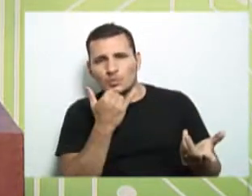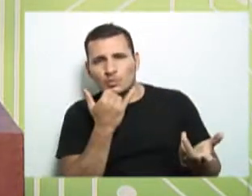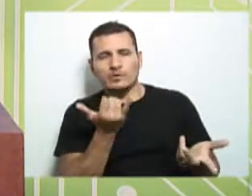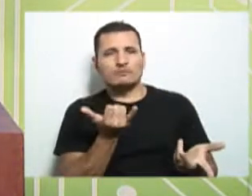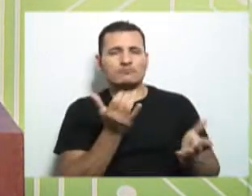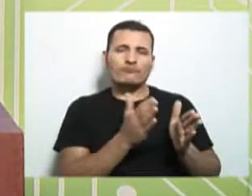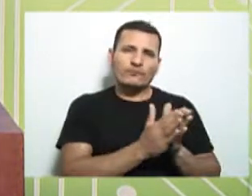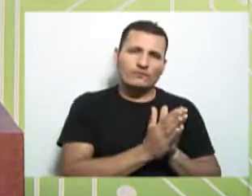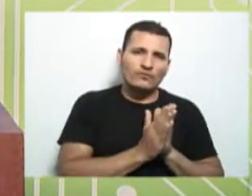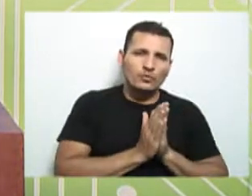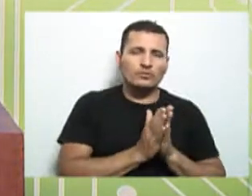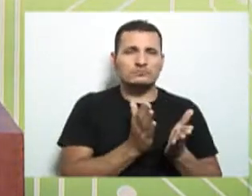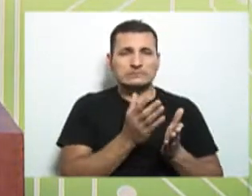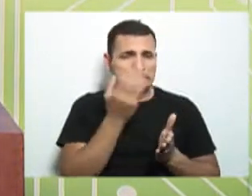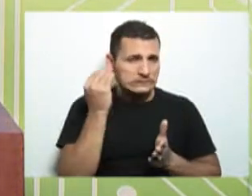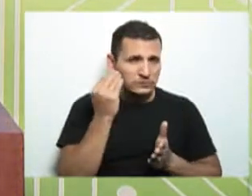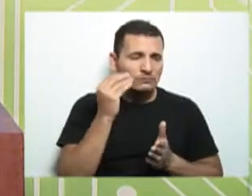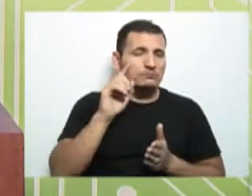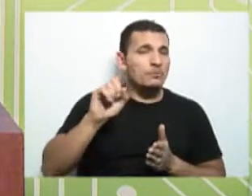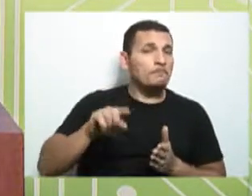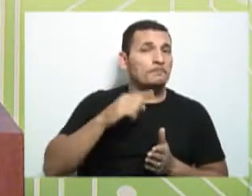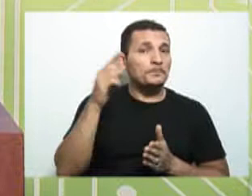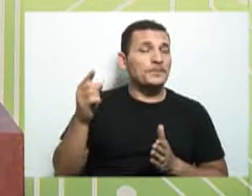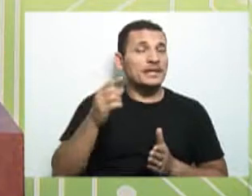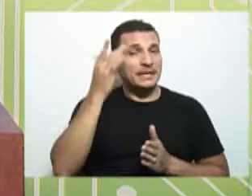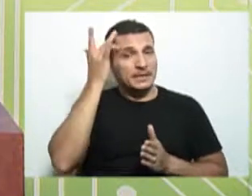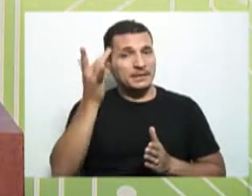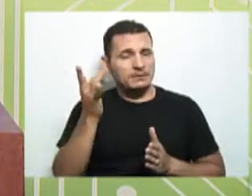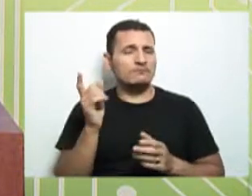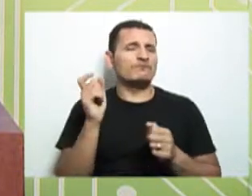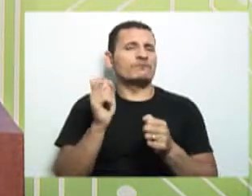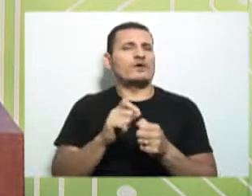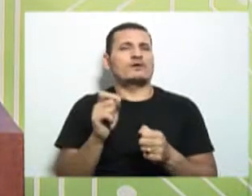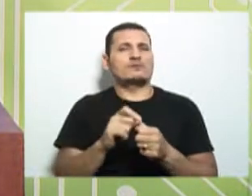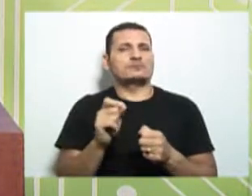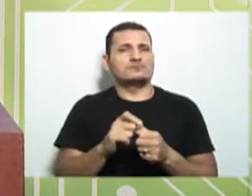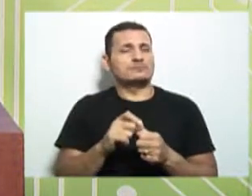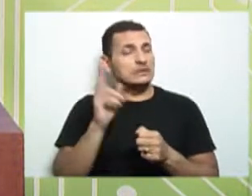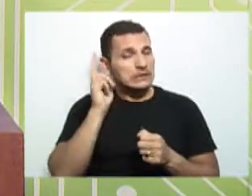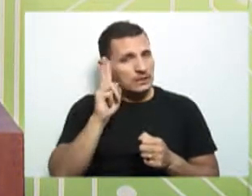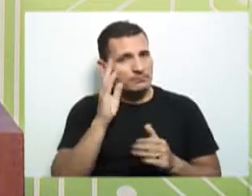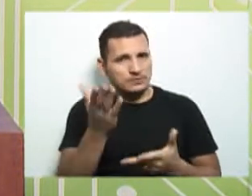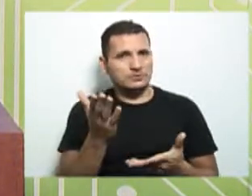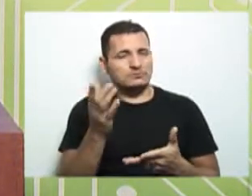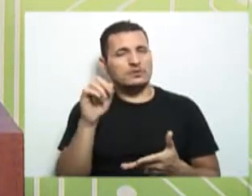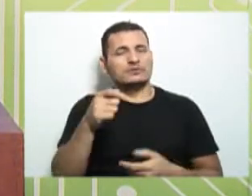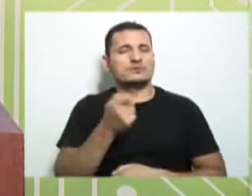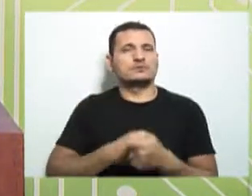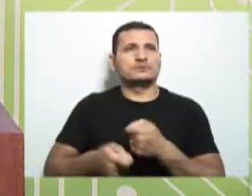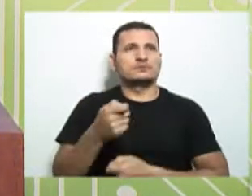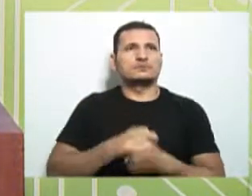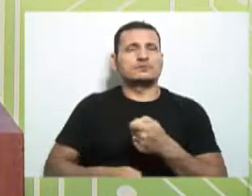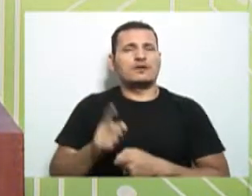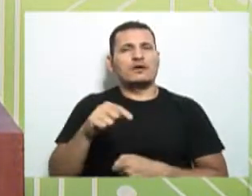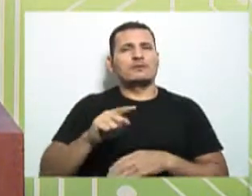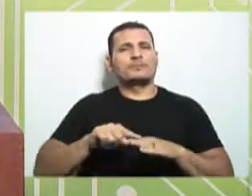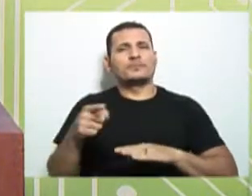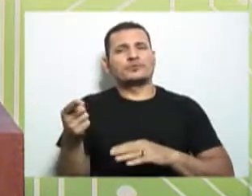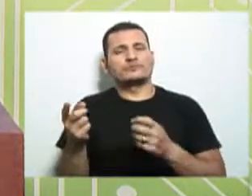passou, não perde tempo e no dia seguinte faça isso. Lembre-se disso. Isso é negociação. Isso é